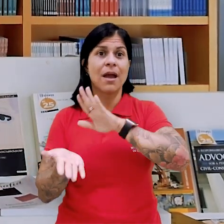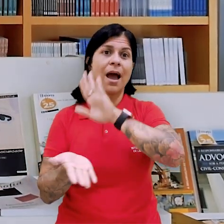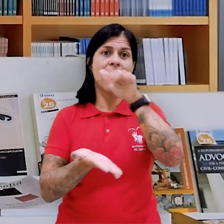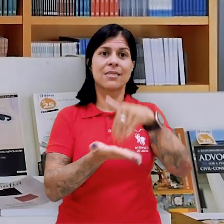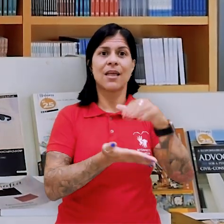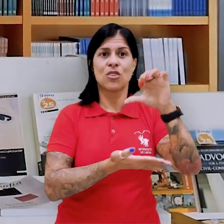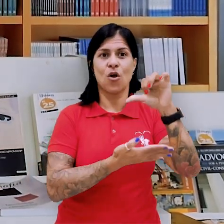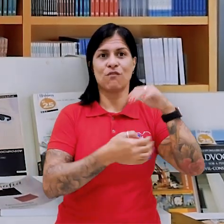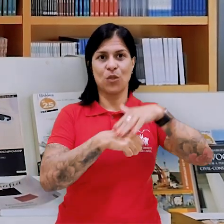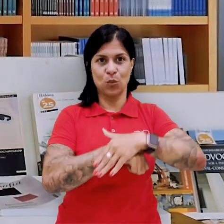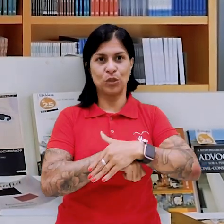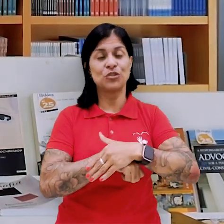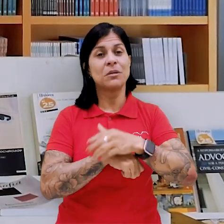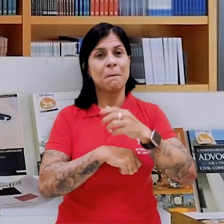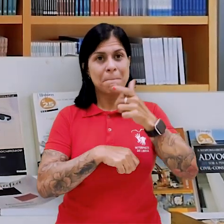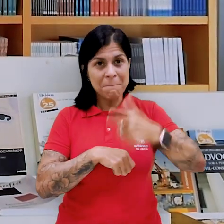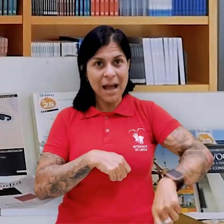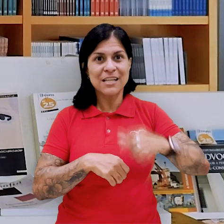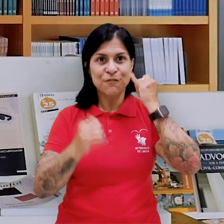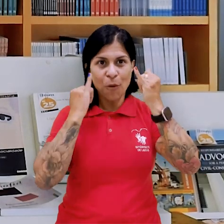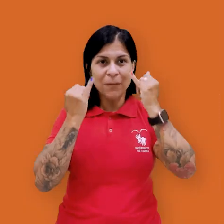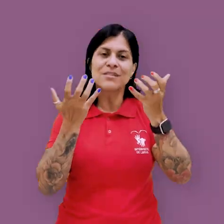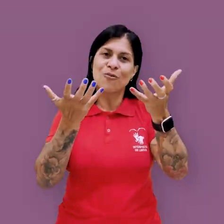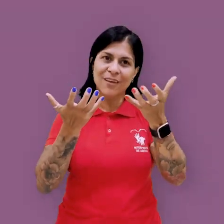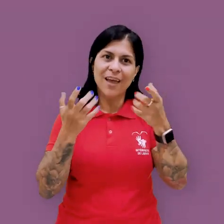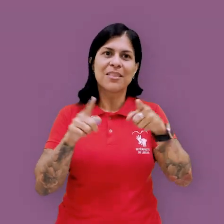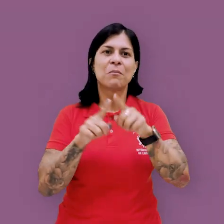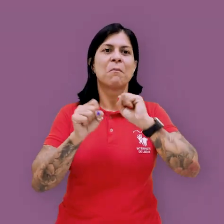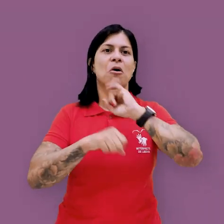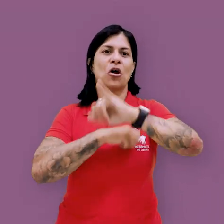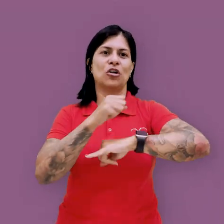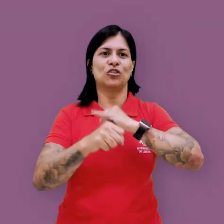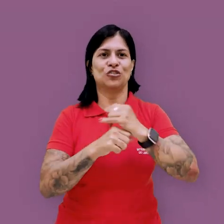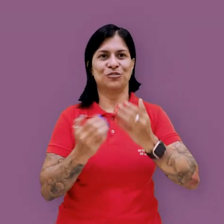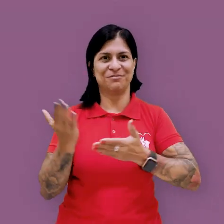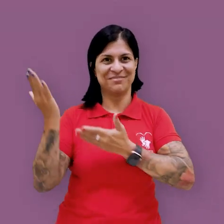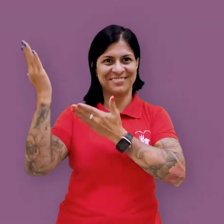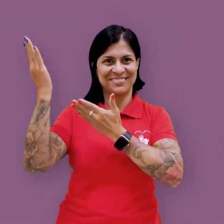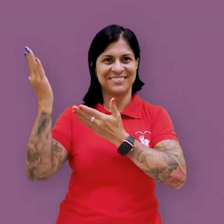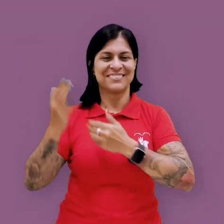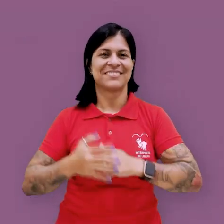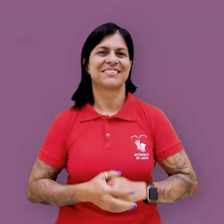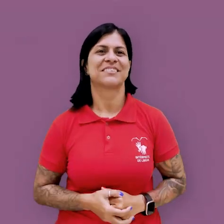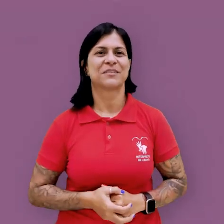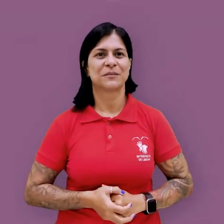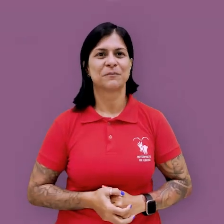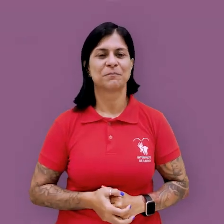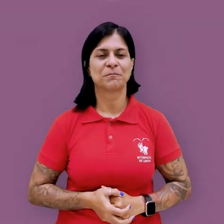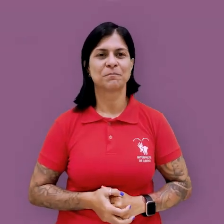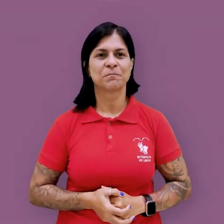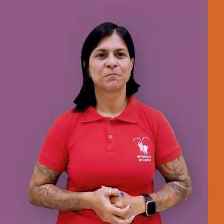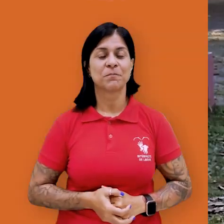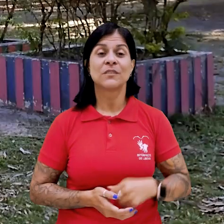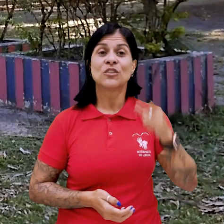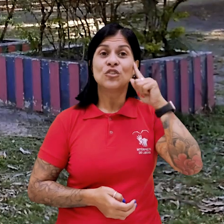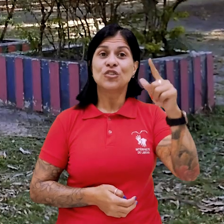da manhã até as 9 da noite. E para mais informações, basta acessar o portal ufis.br.